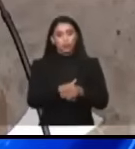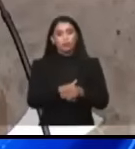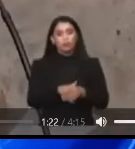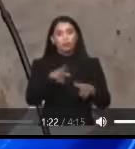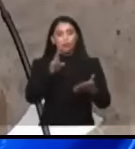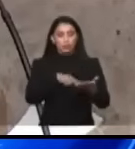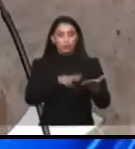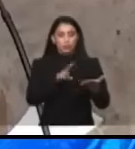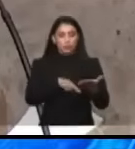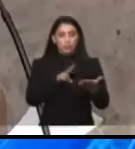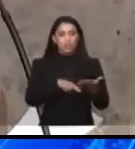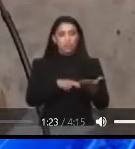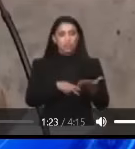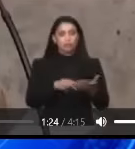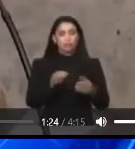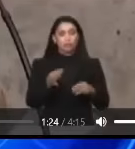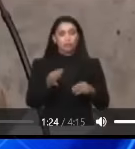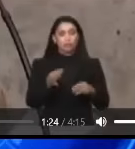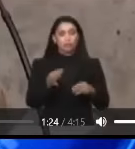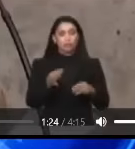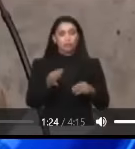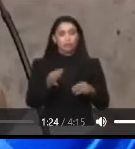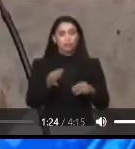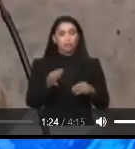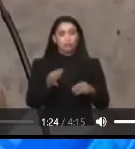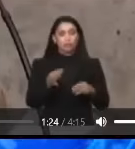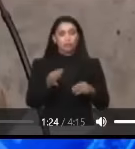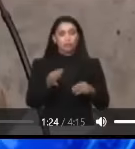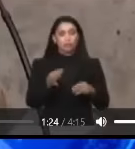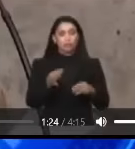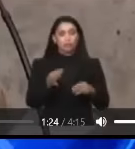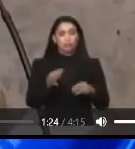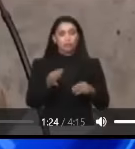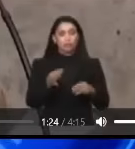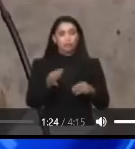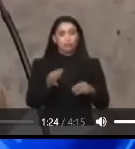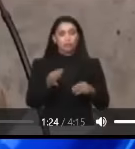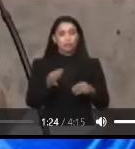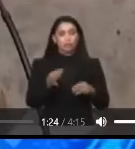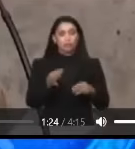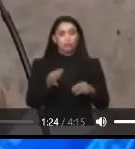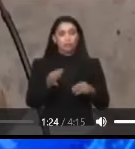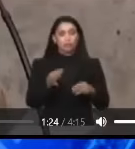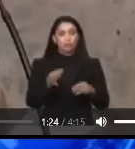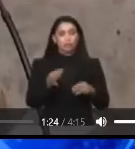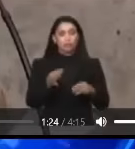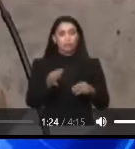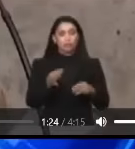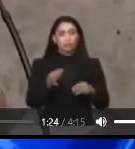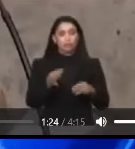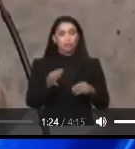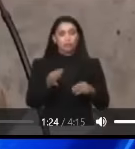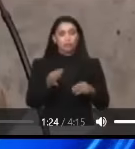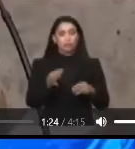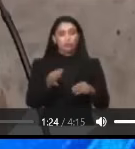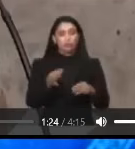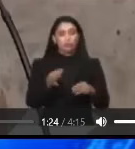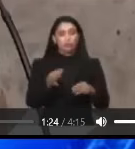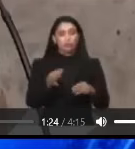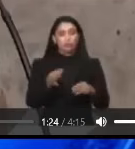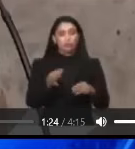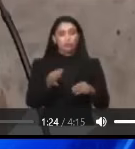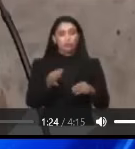do ministro Alexandre de Moraes. E aí, o voto vista do ministro Alexandre de